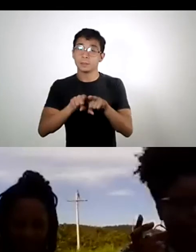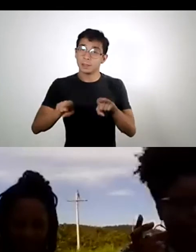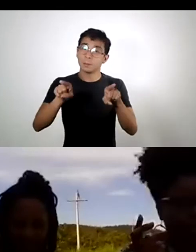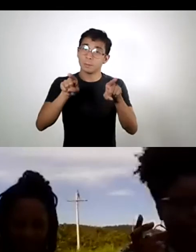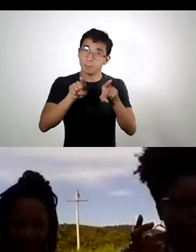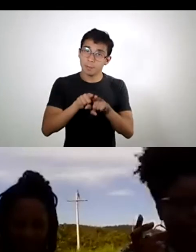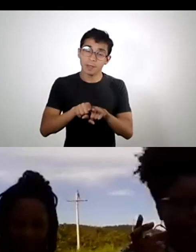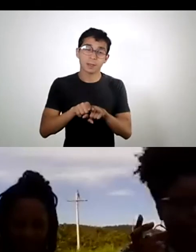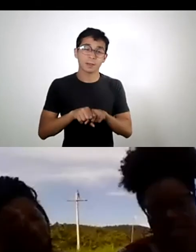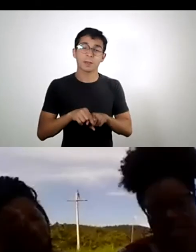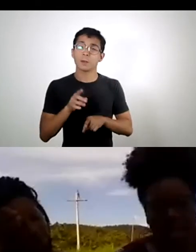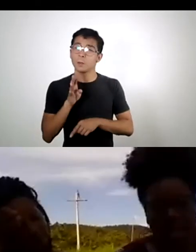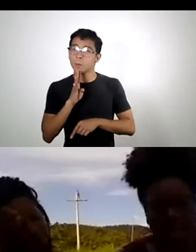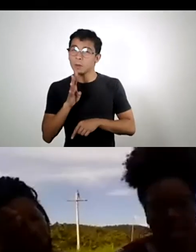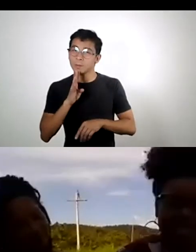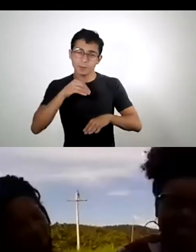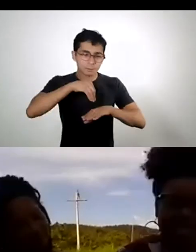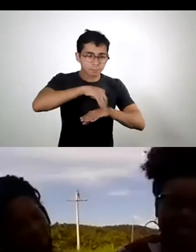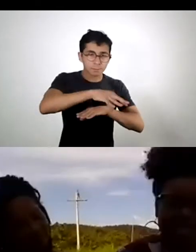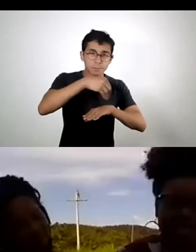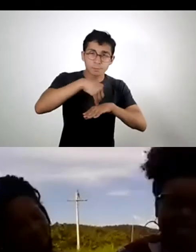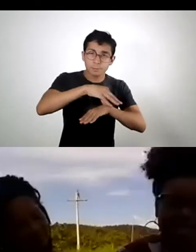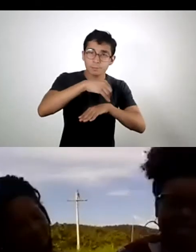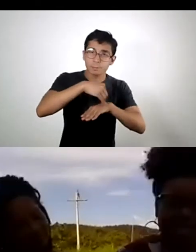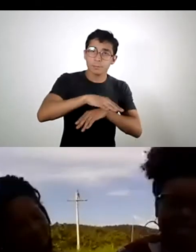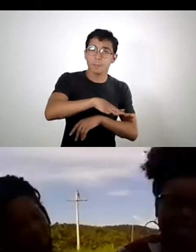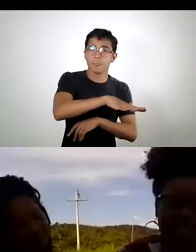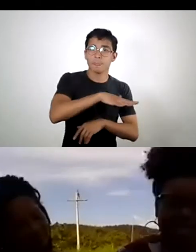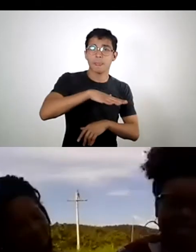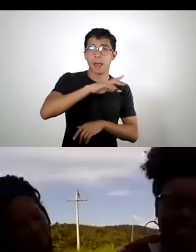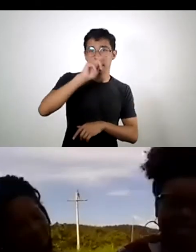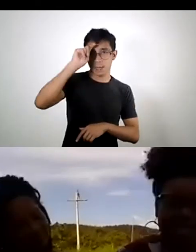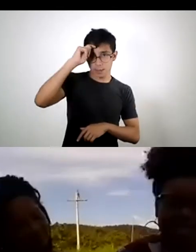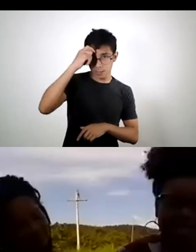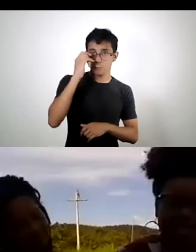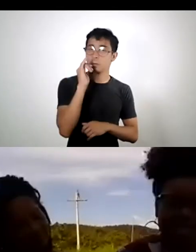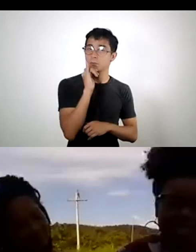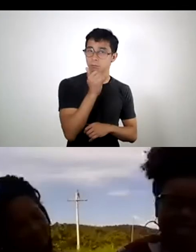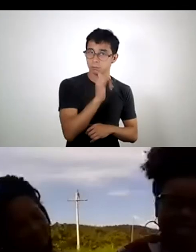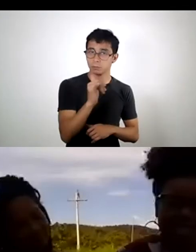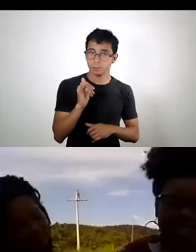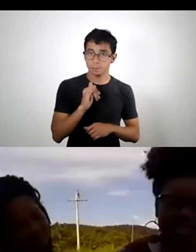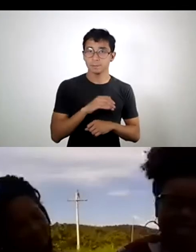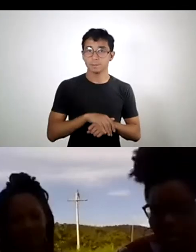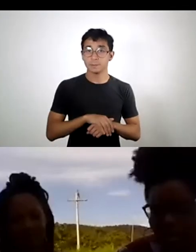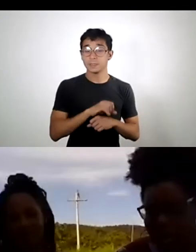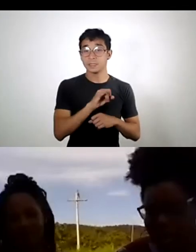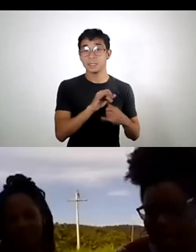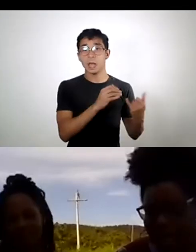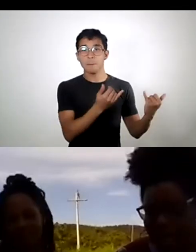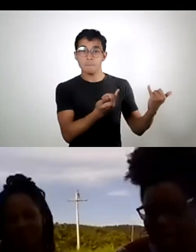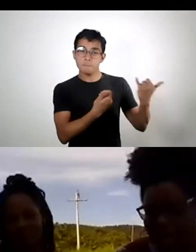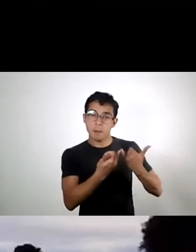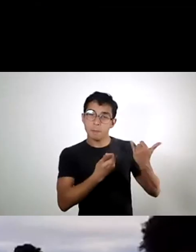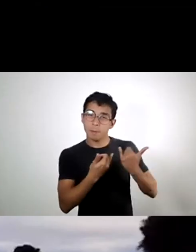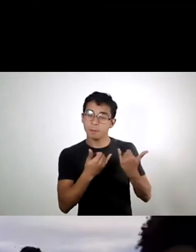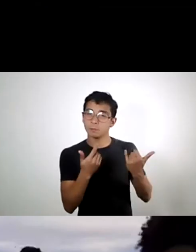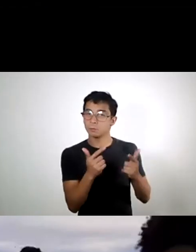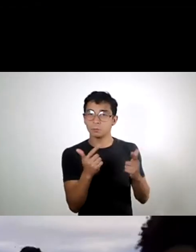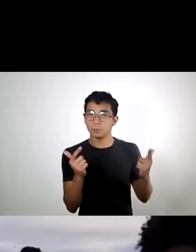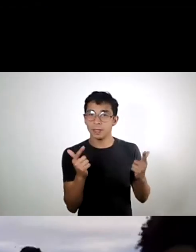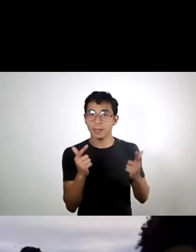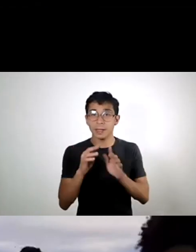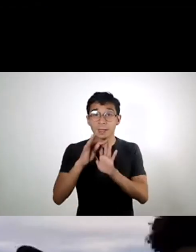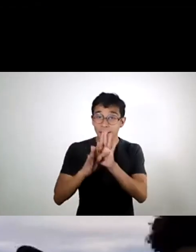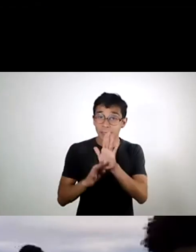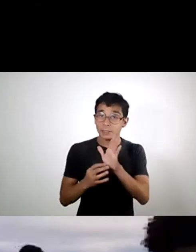compartilhar esse saber da escrita, mas sem a oralidade, sem esses conhecimentos, a gente também não daria conta de